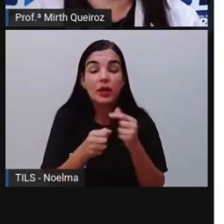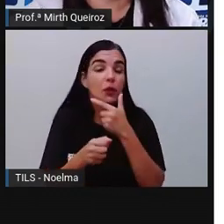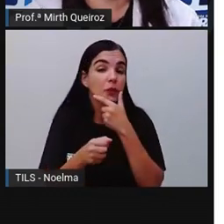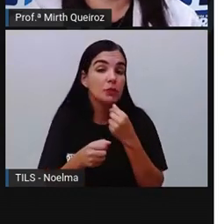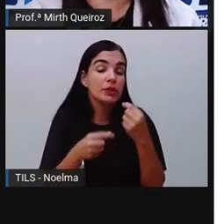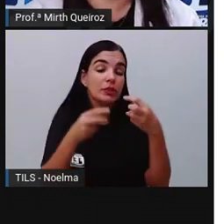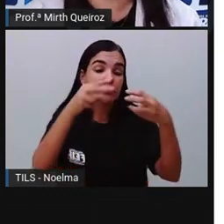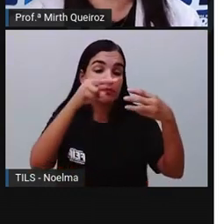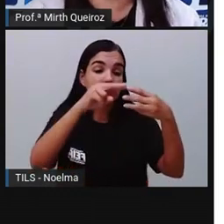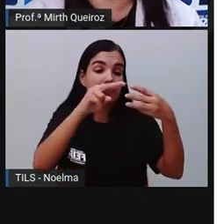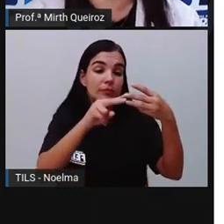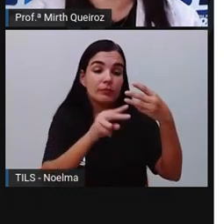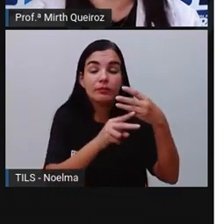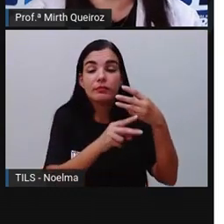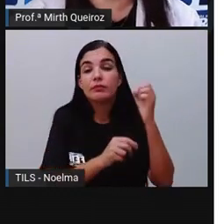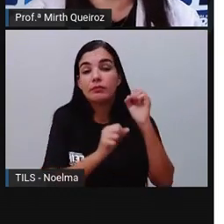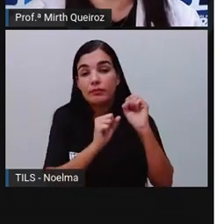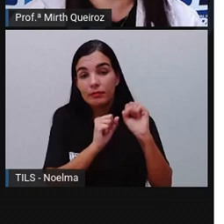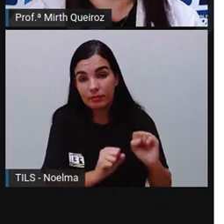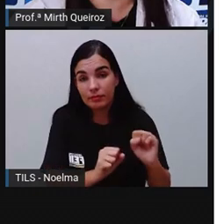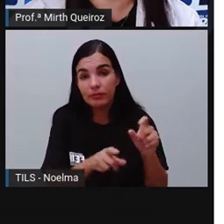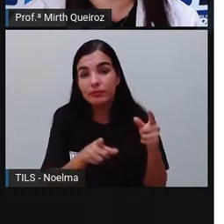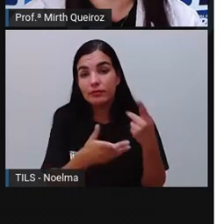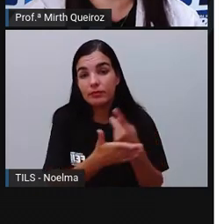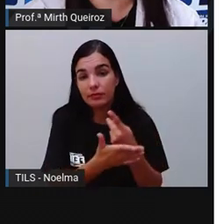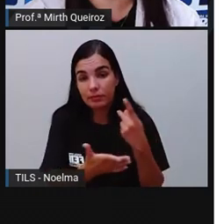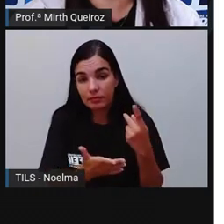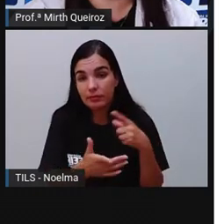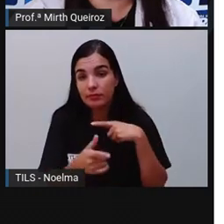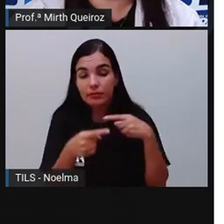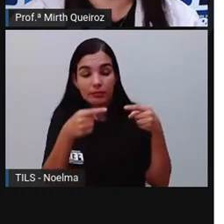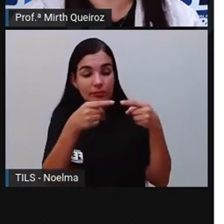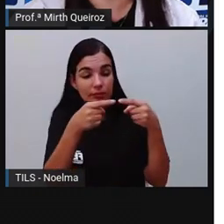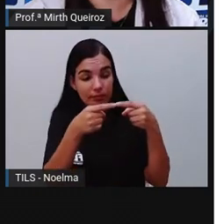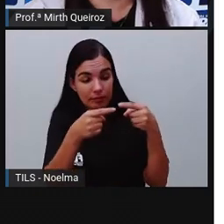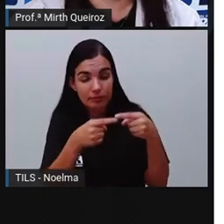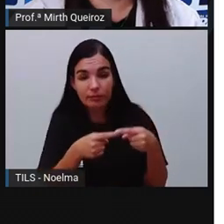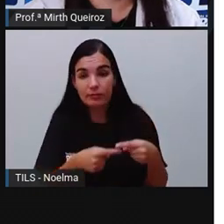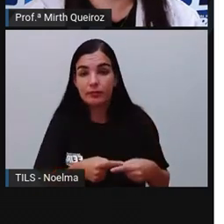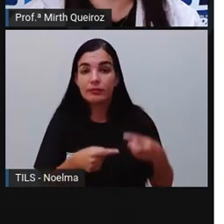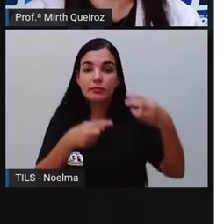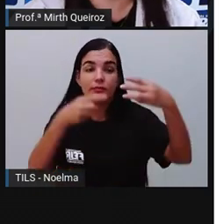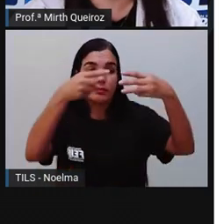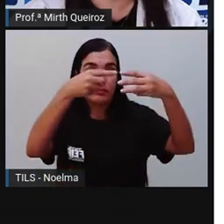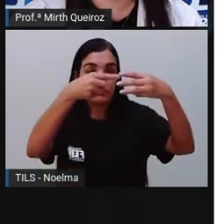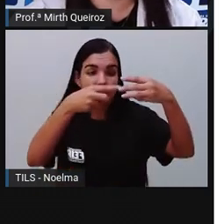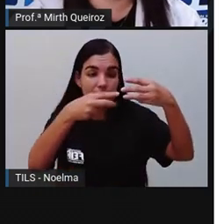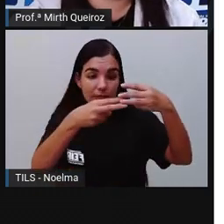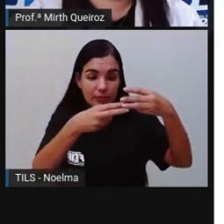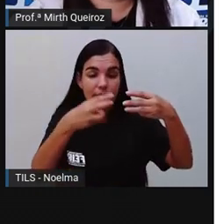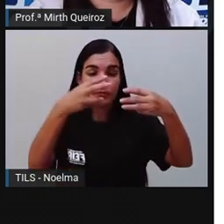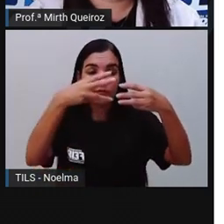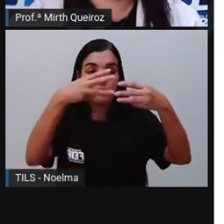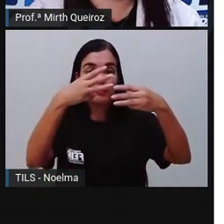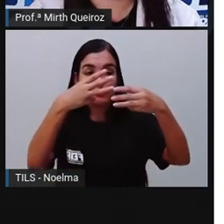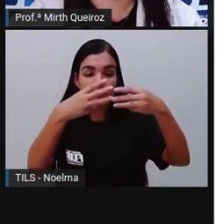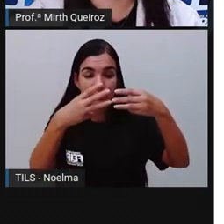feita aí com as outras meninas que também estão fazendo combinações com Carlos, Miguel e